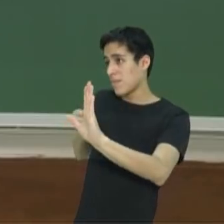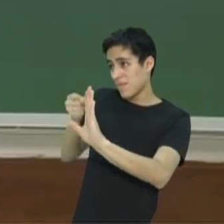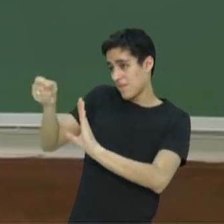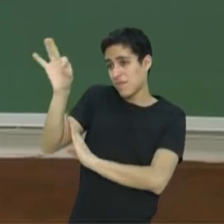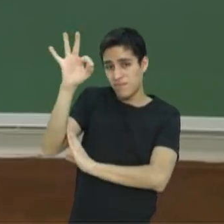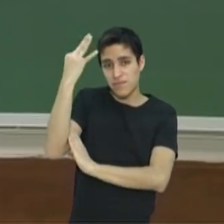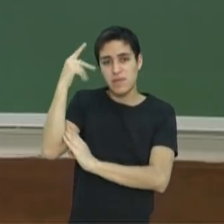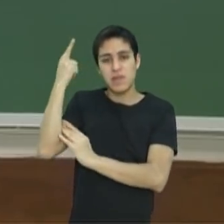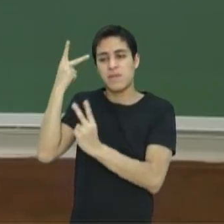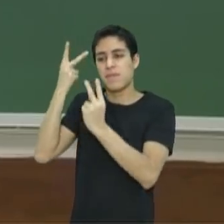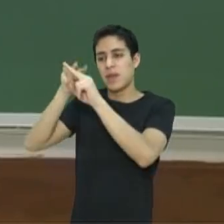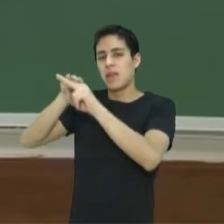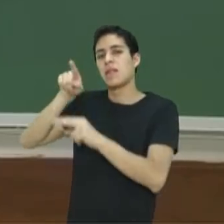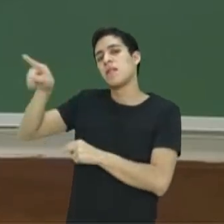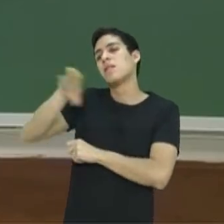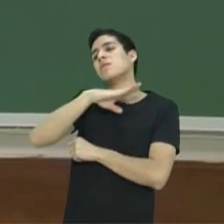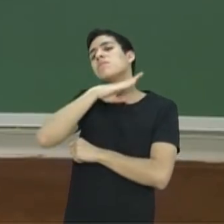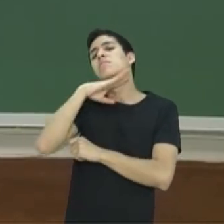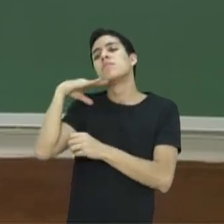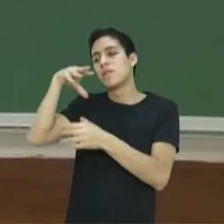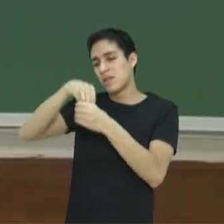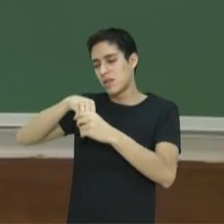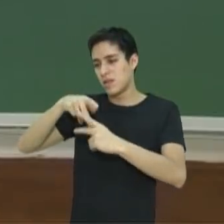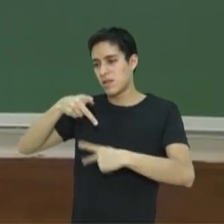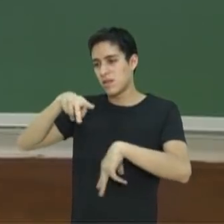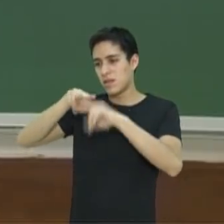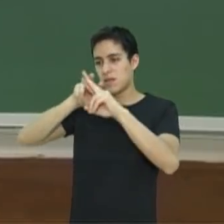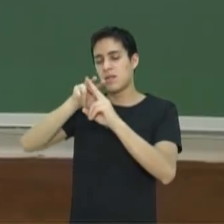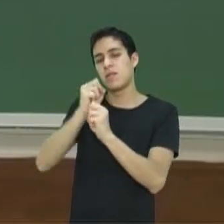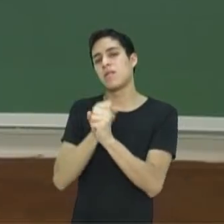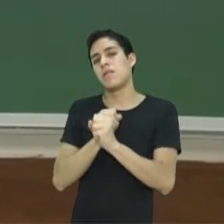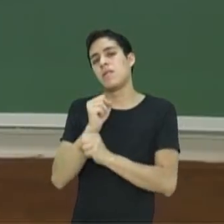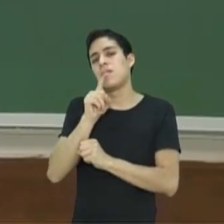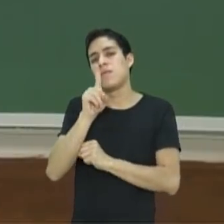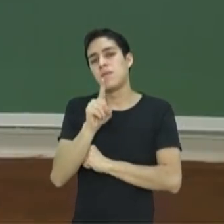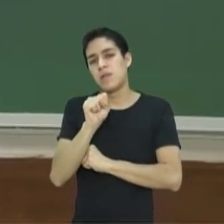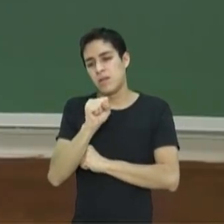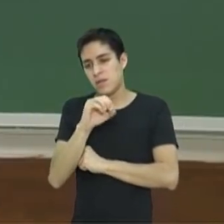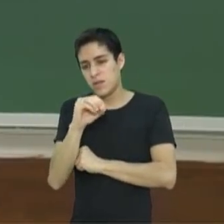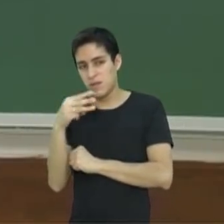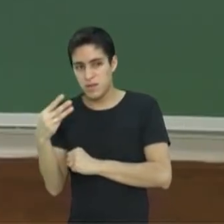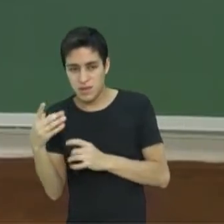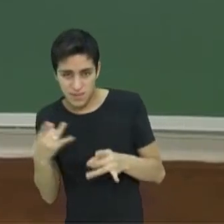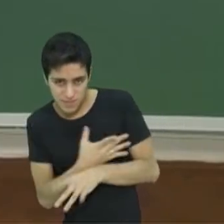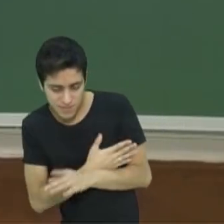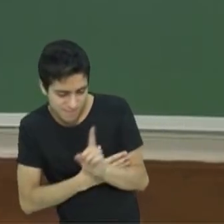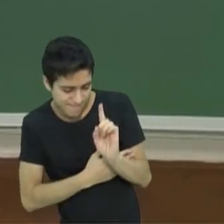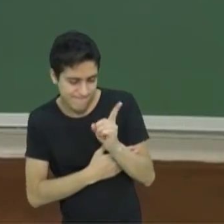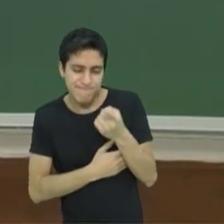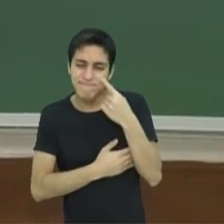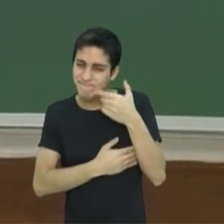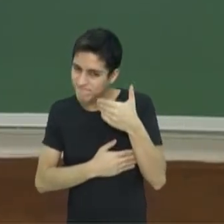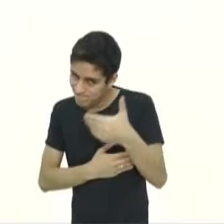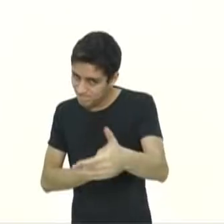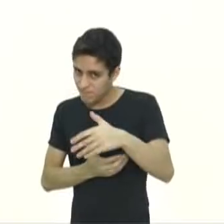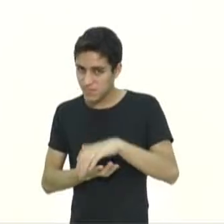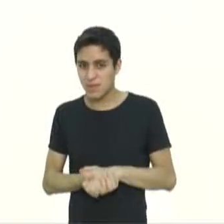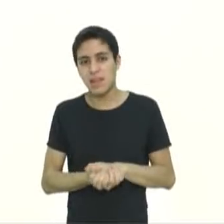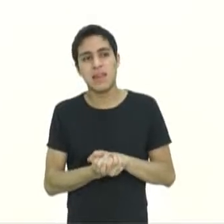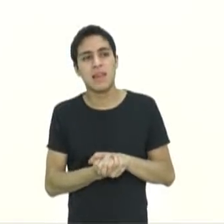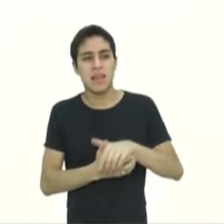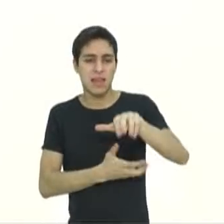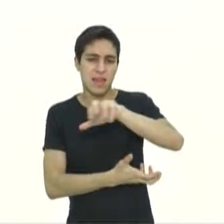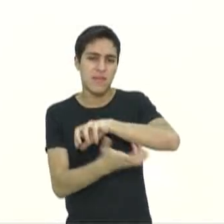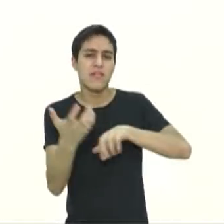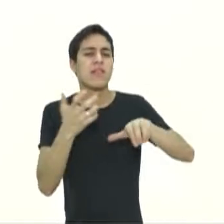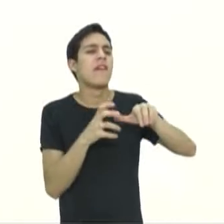prisioneiro. Lá, ele morre numa prisão em 1803. Terminou? Não! A Revolução